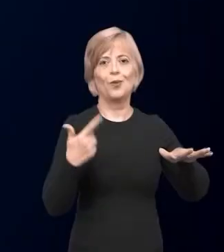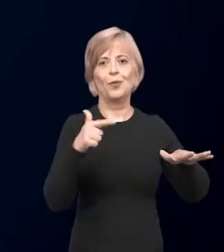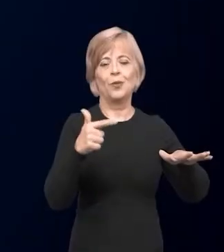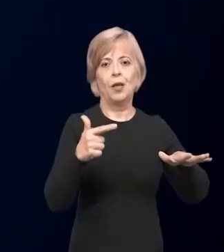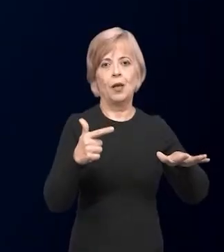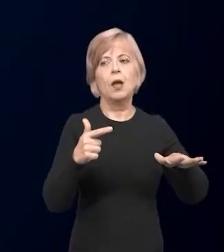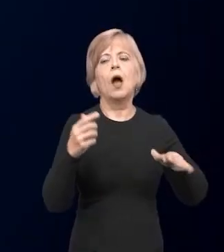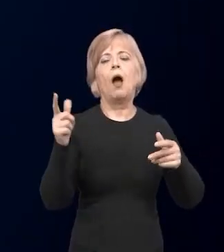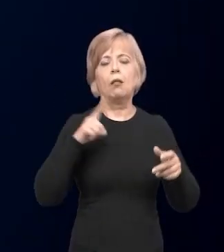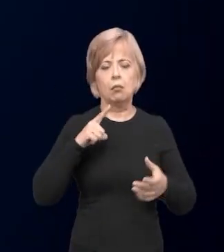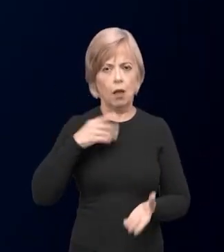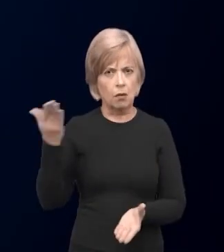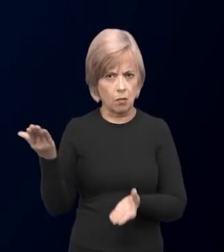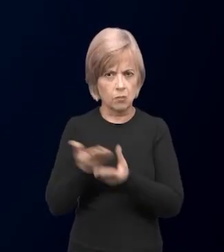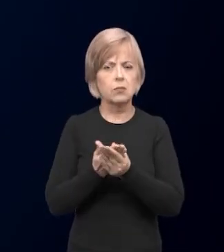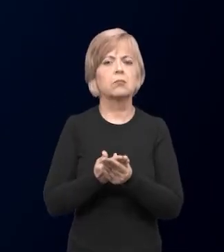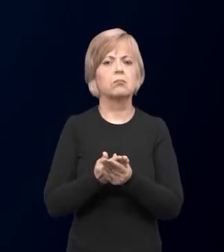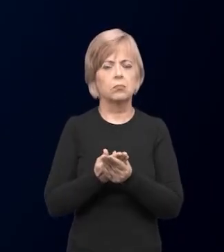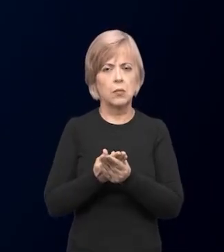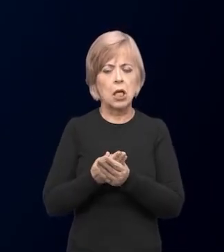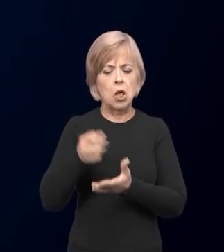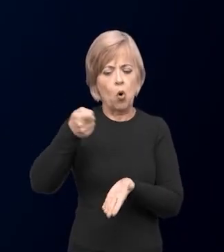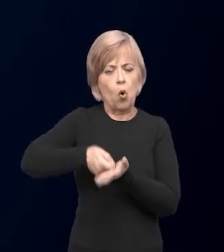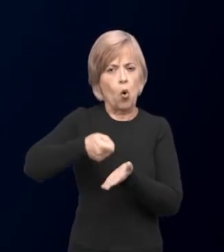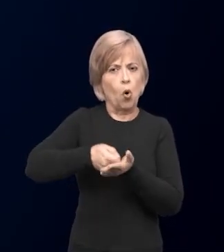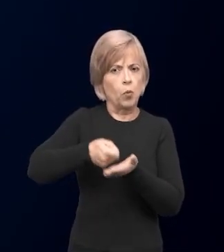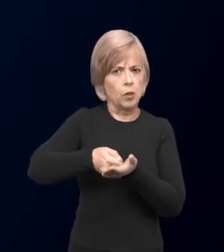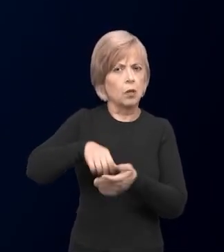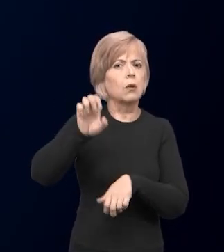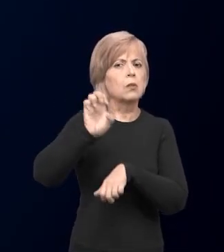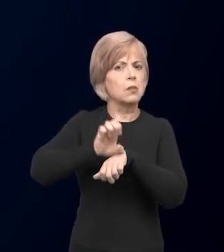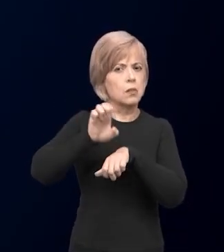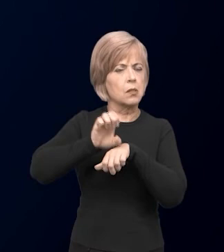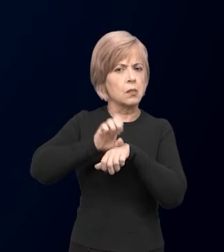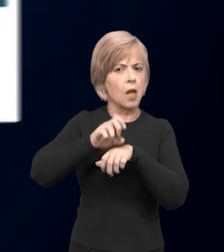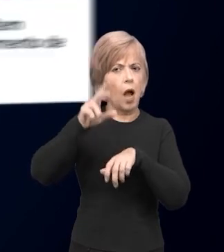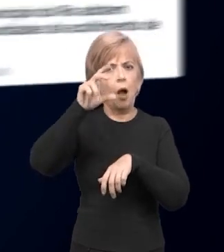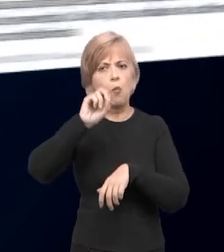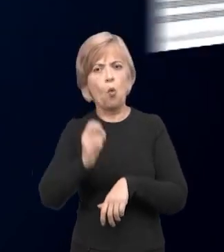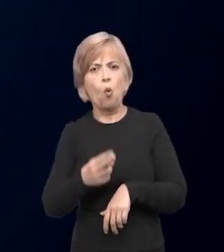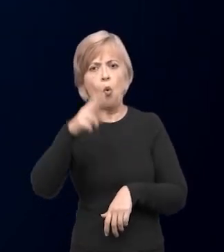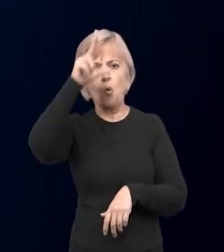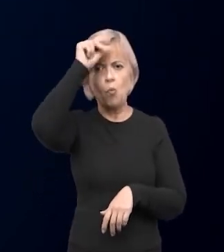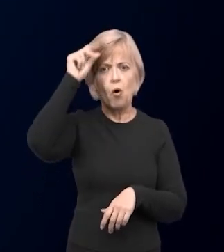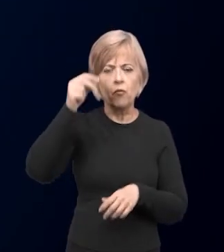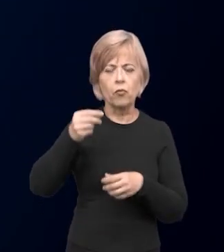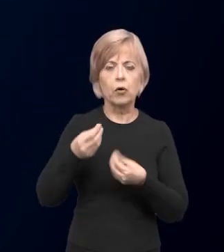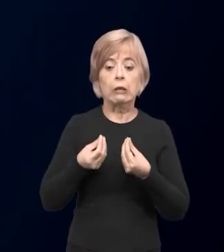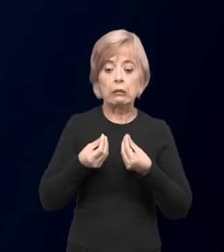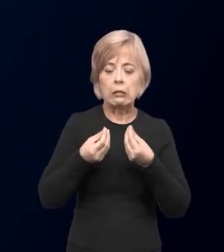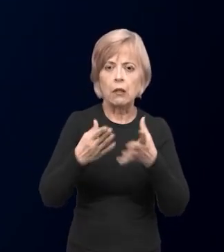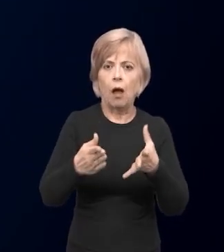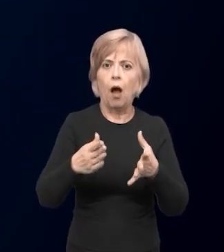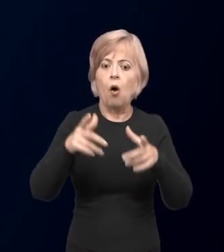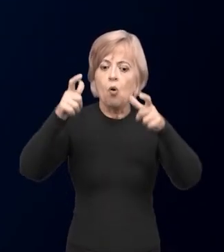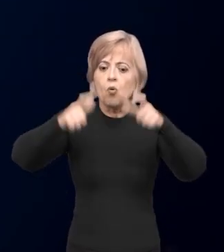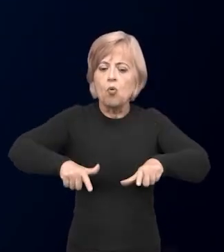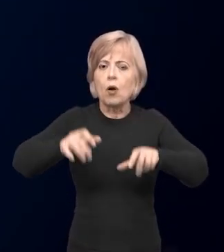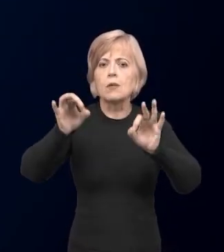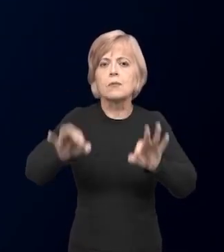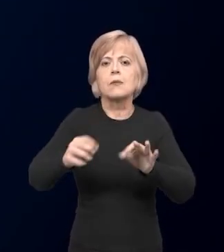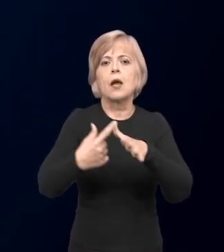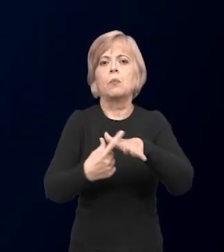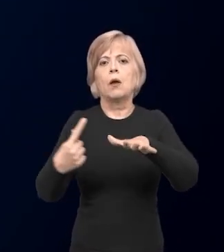ajuizadas ações civis públicas exigindo que o Estado, que o município fornecessem os locais adequados para o